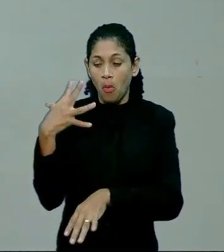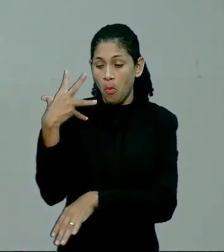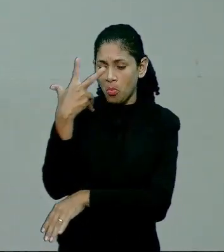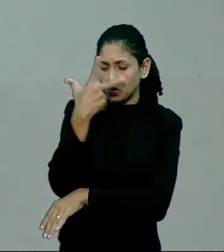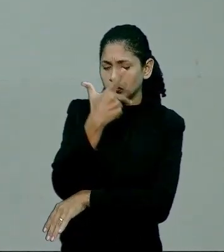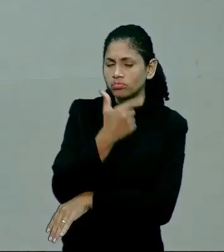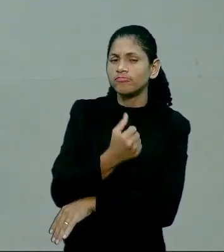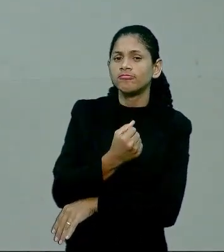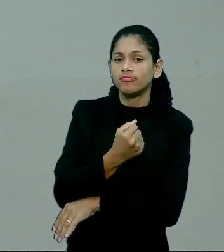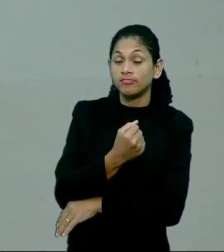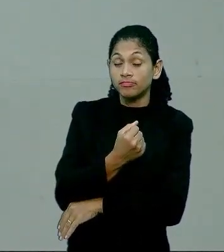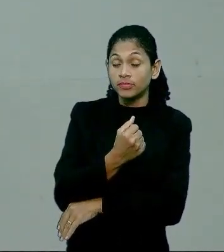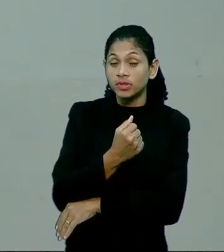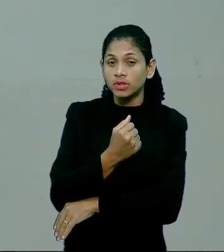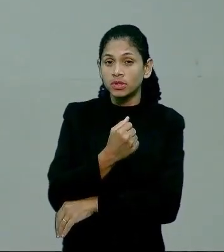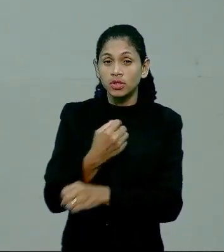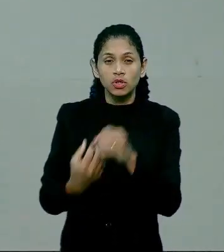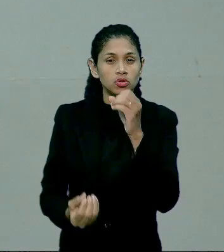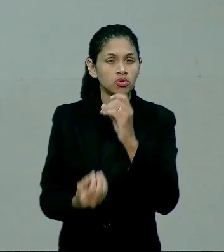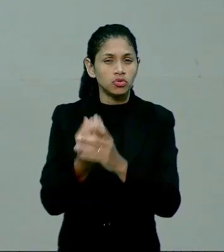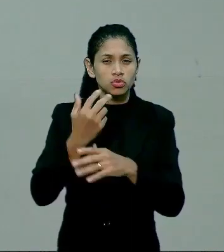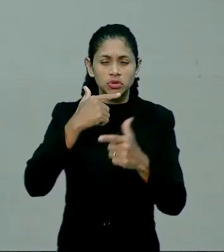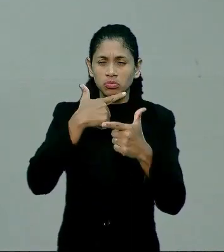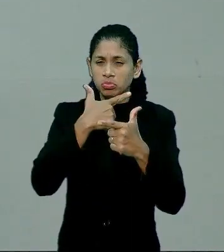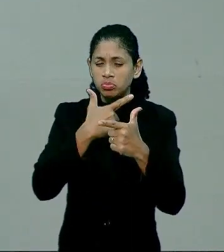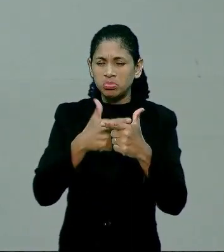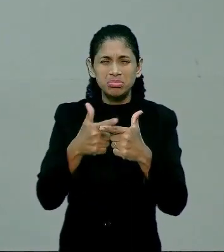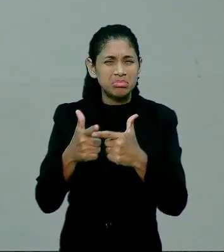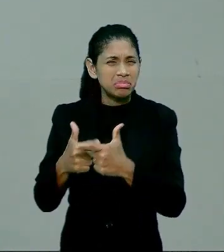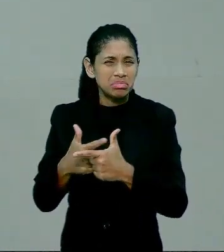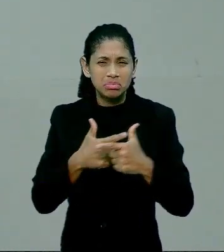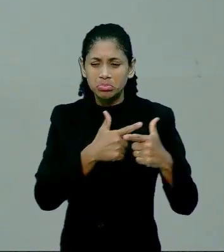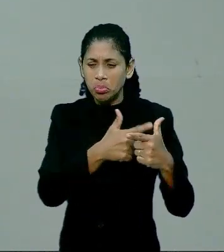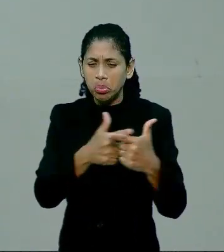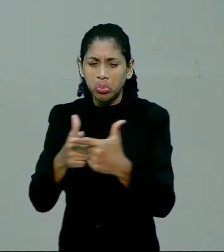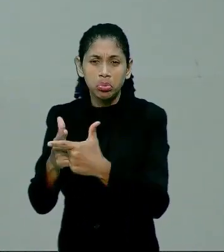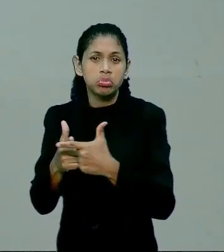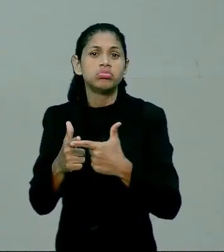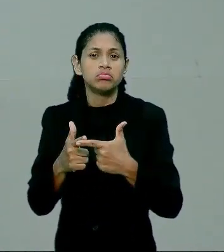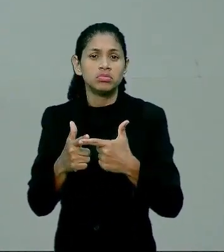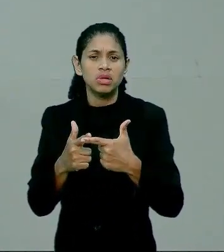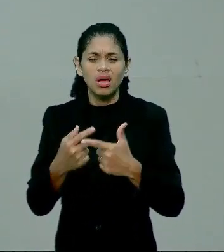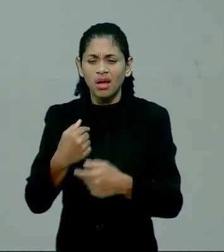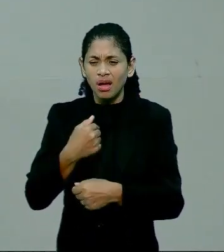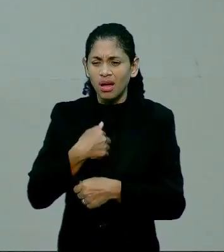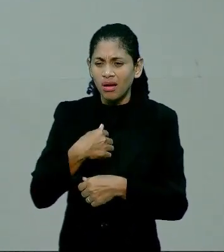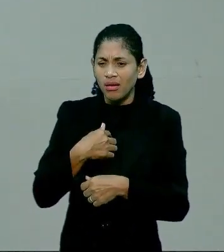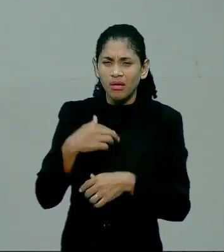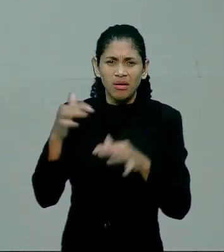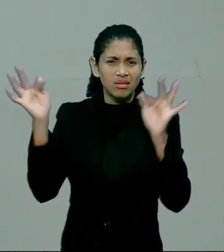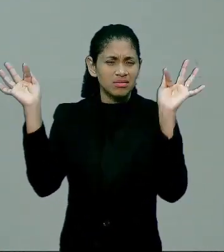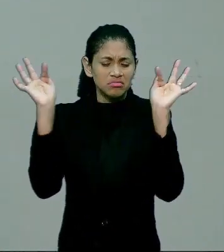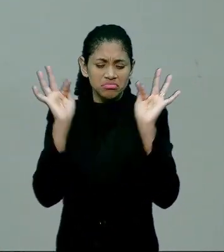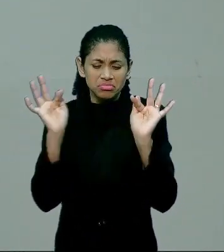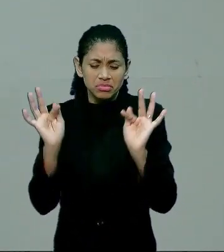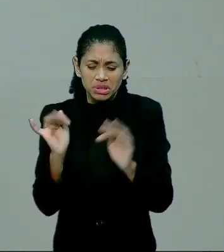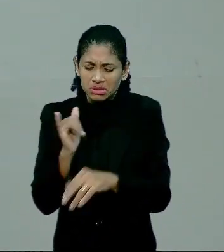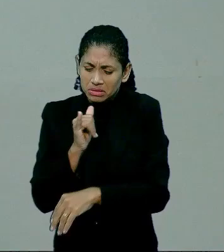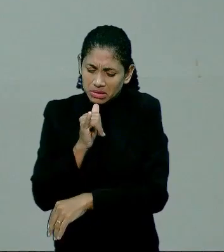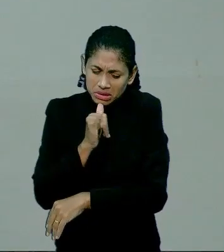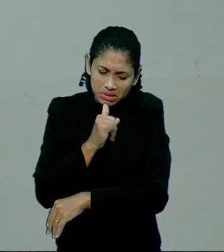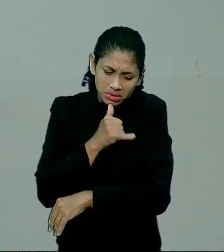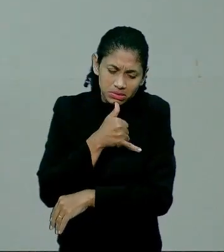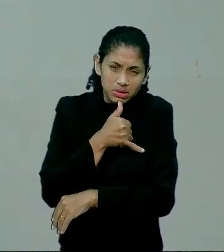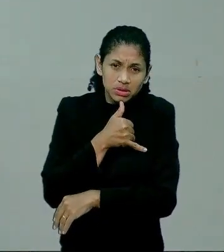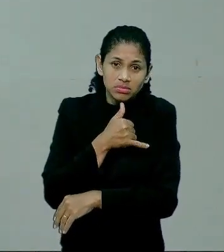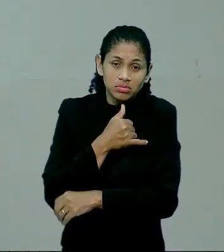diversos transtornos de inaceitação, de tipo, eu não estou feliz, eu não faço parte disso, eu quero, e